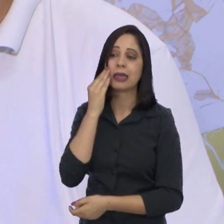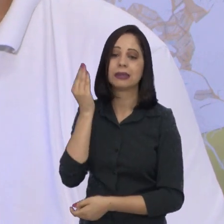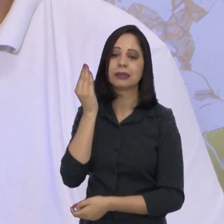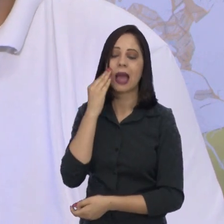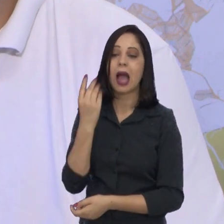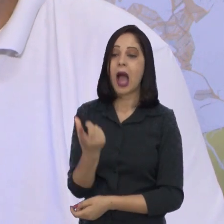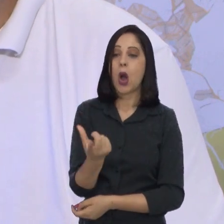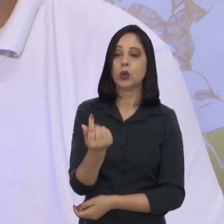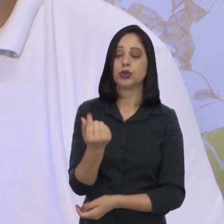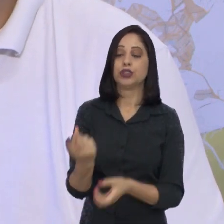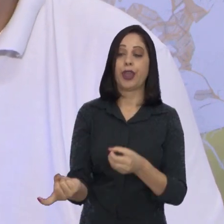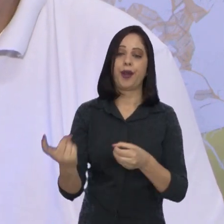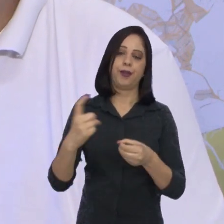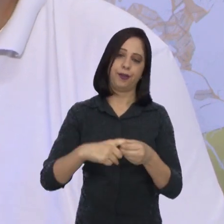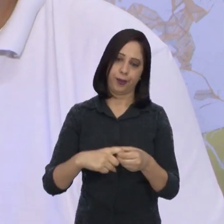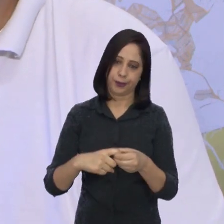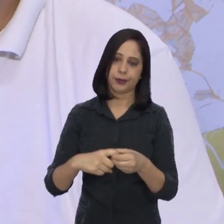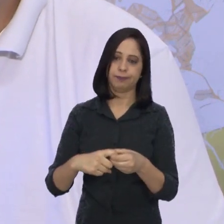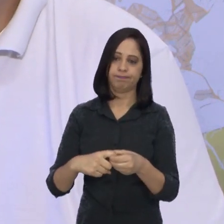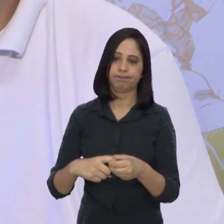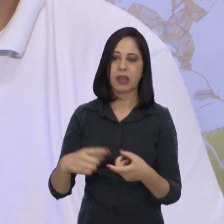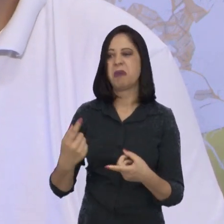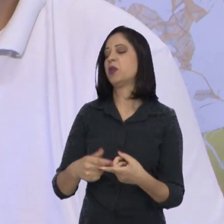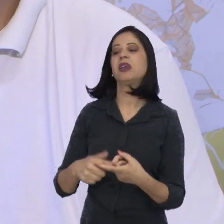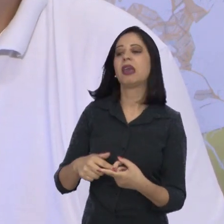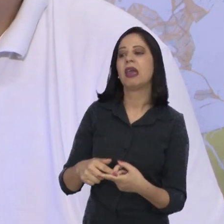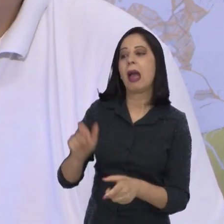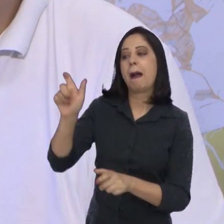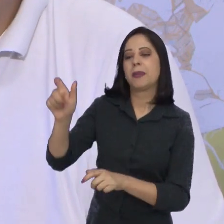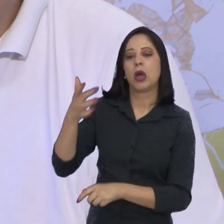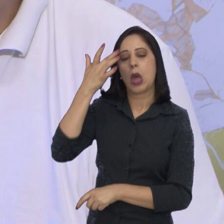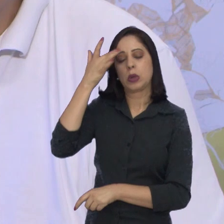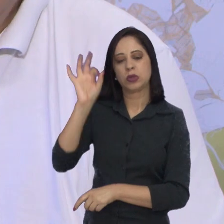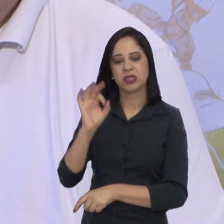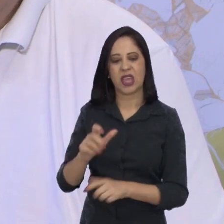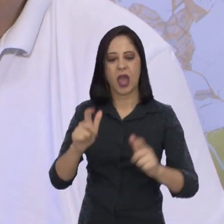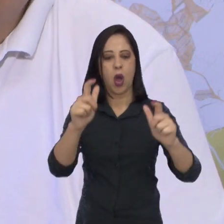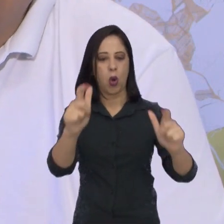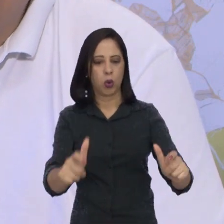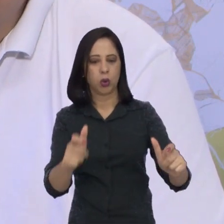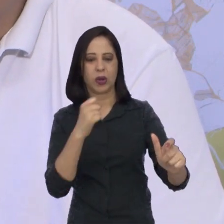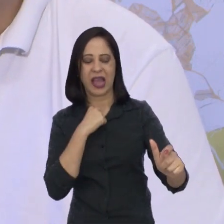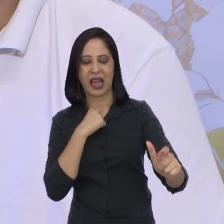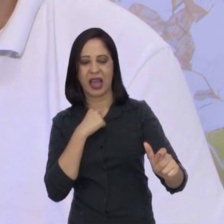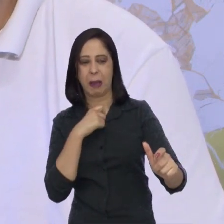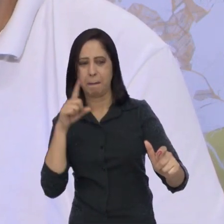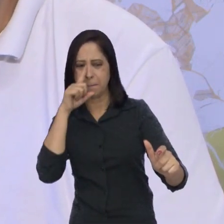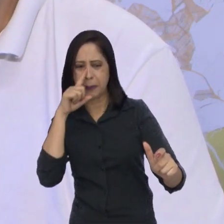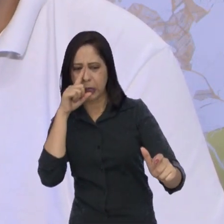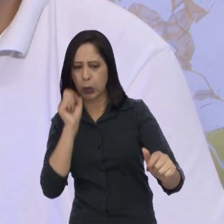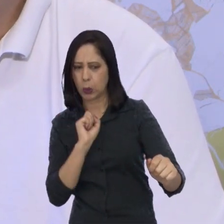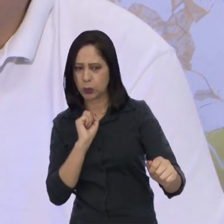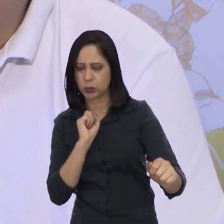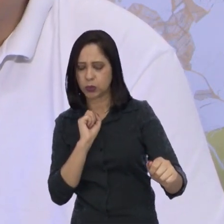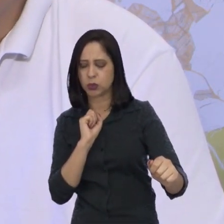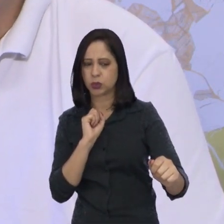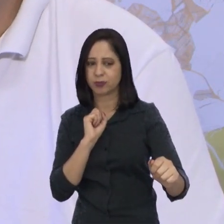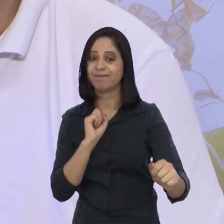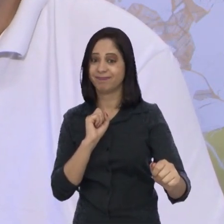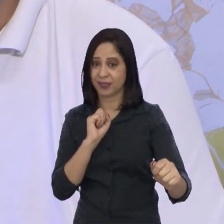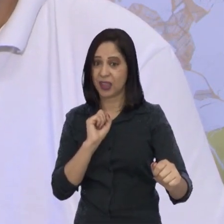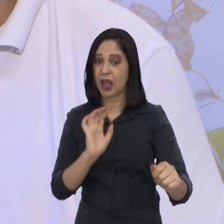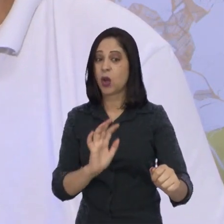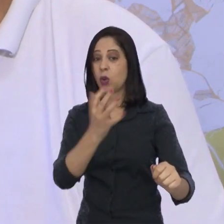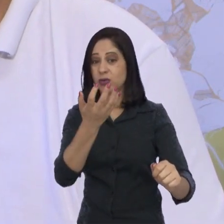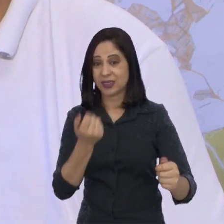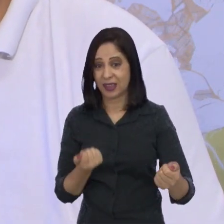dinheiro. Mesmo porque ela não sabe se ela está comprando em um local que está em área de risco e vai colocar a vida dela e de outros em